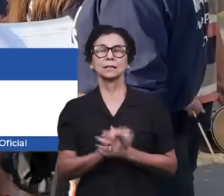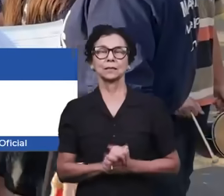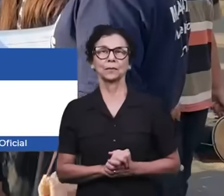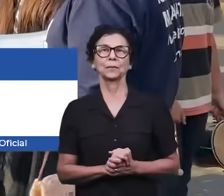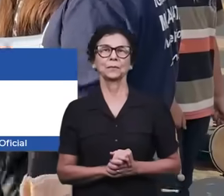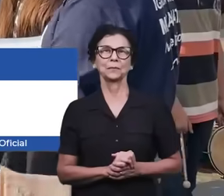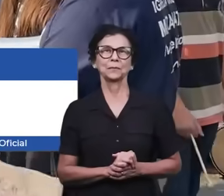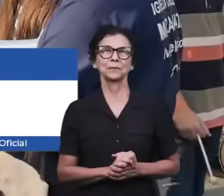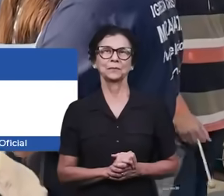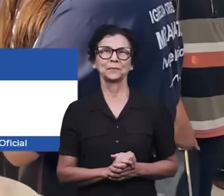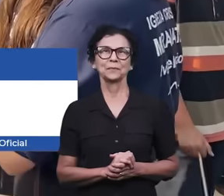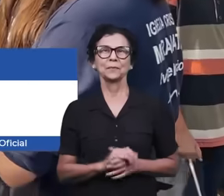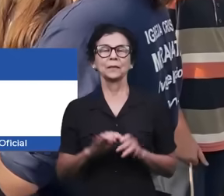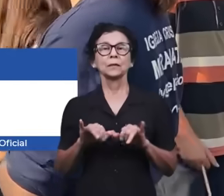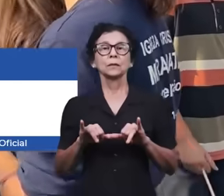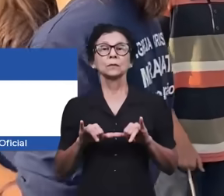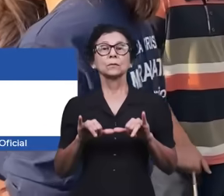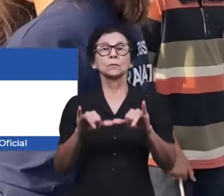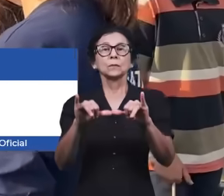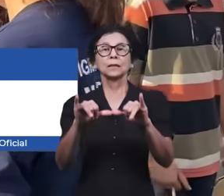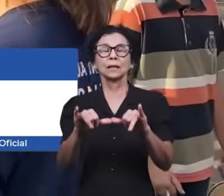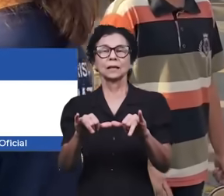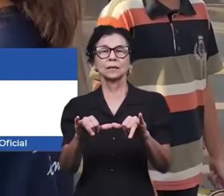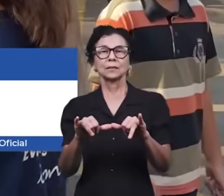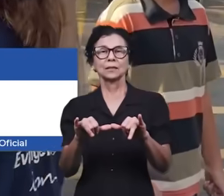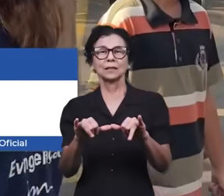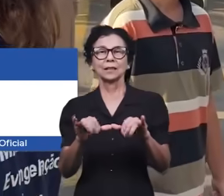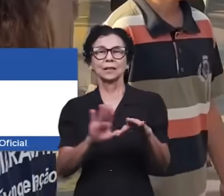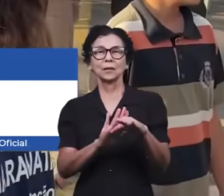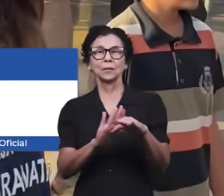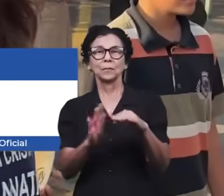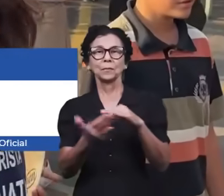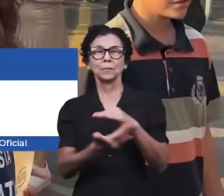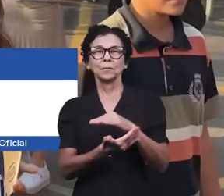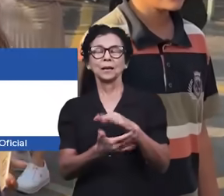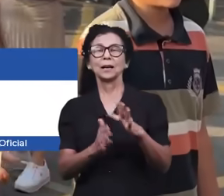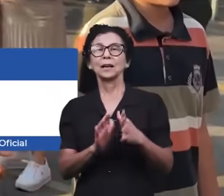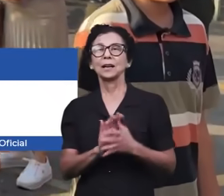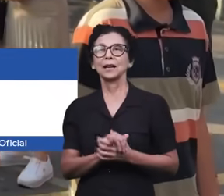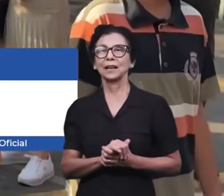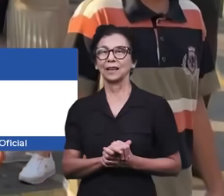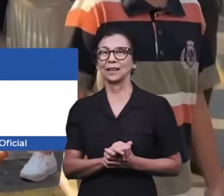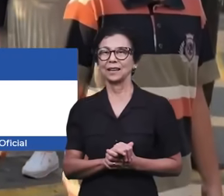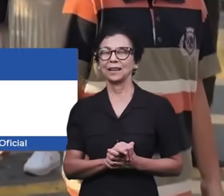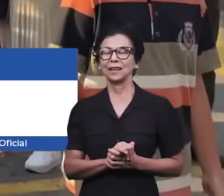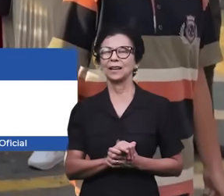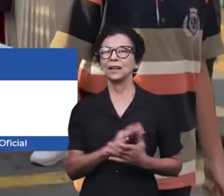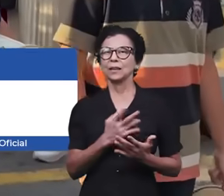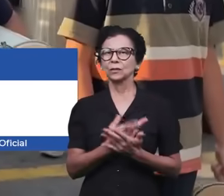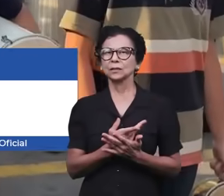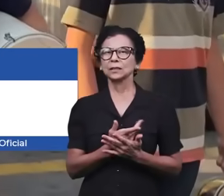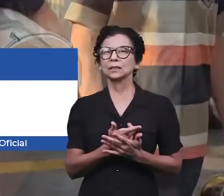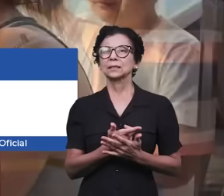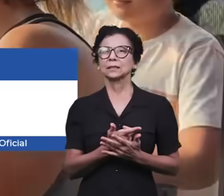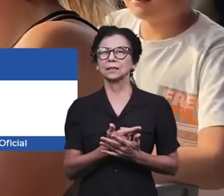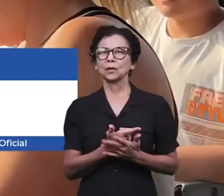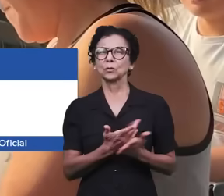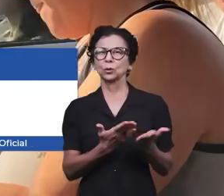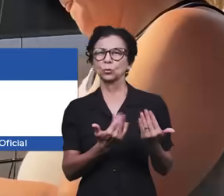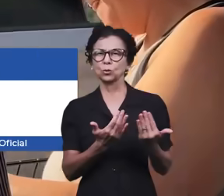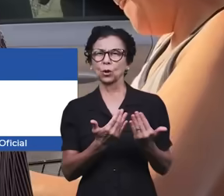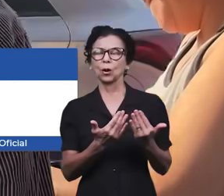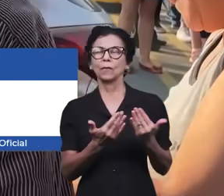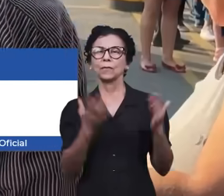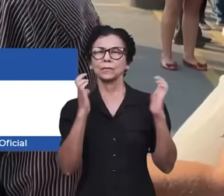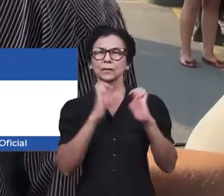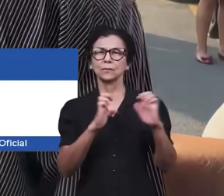Hauer em um supermercado do bairro, resultado de um convite após o trabalho realizado pelos nossos jovens do